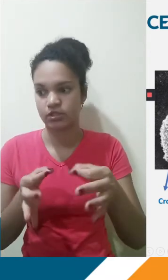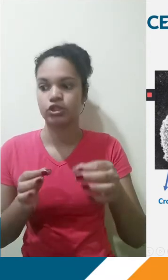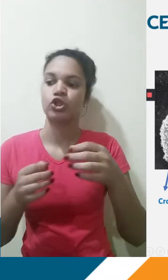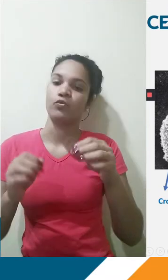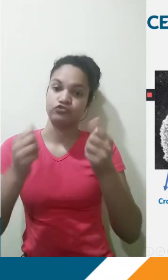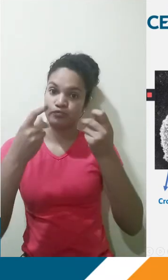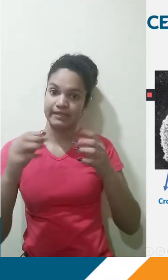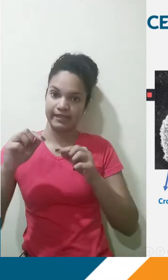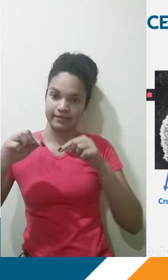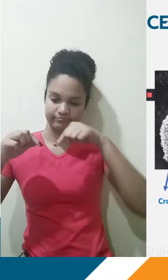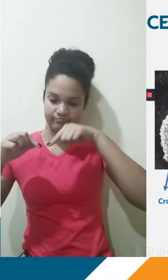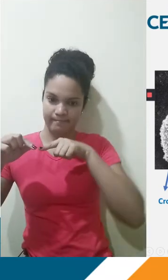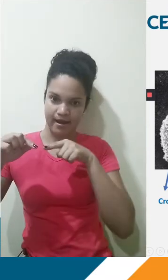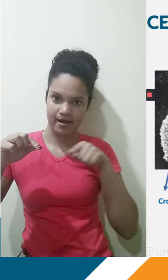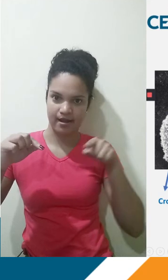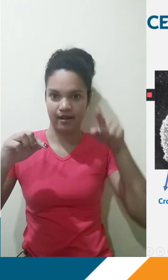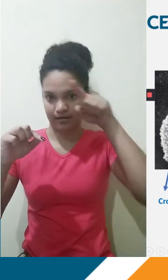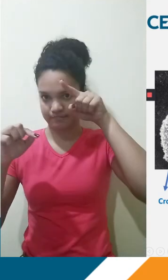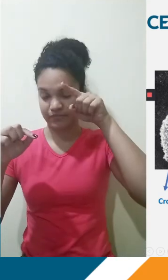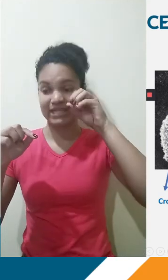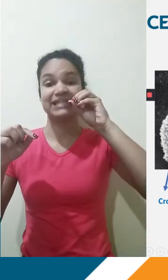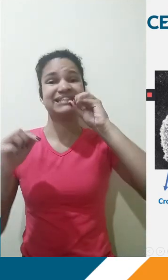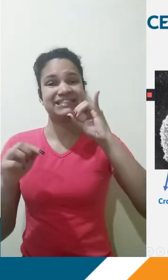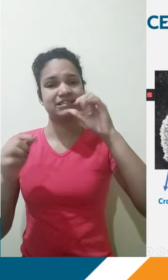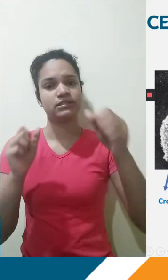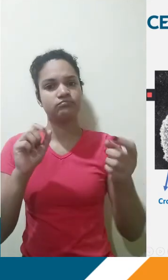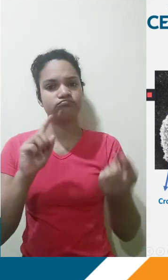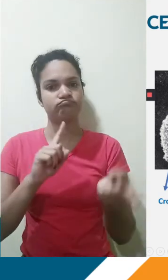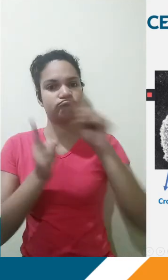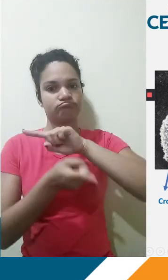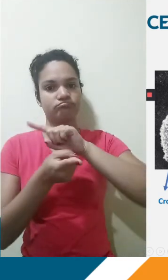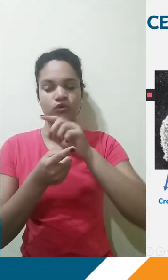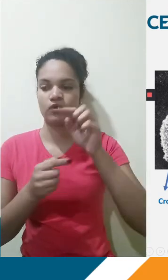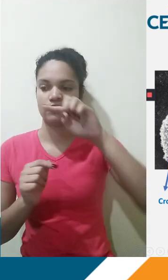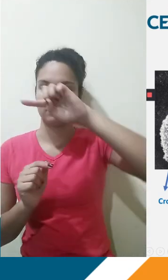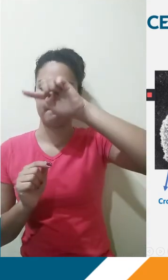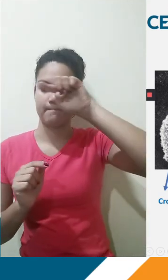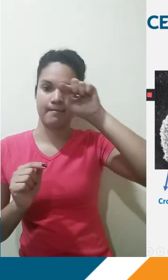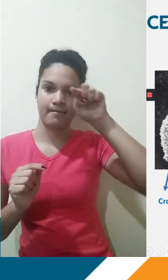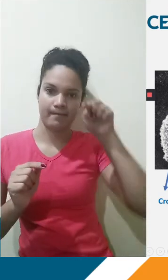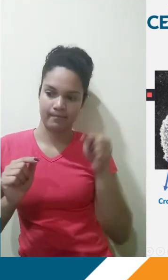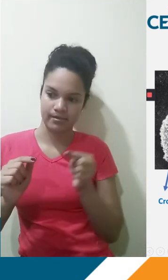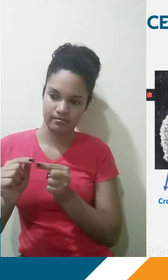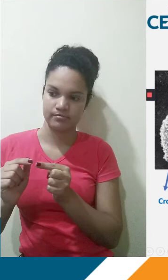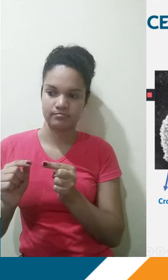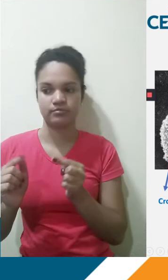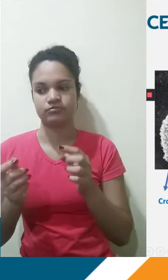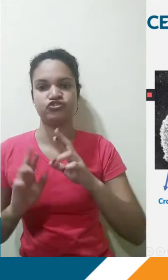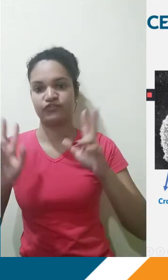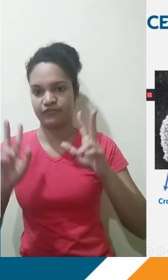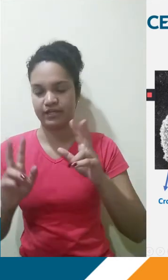cima. Se nós olharmos ao contrário, na direção das setas, nós temos